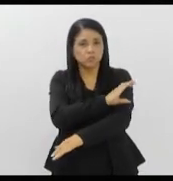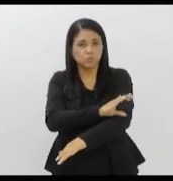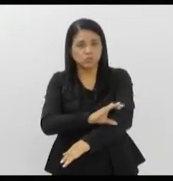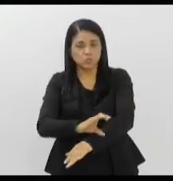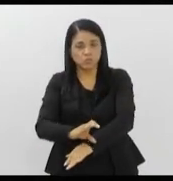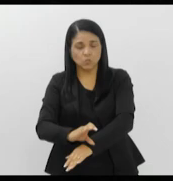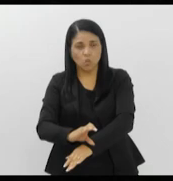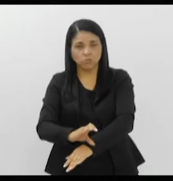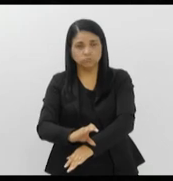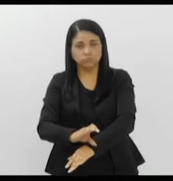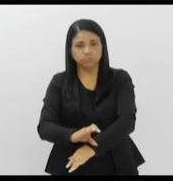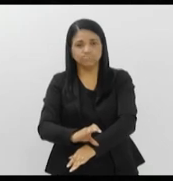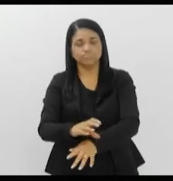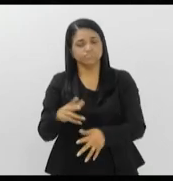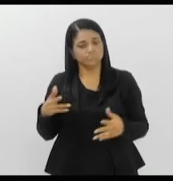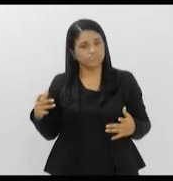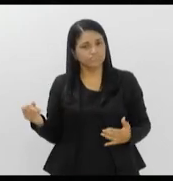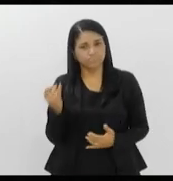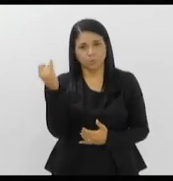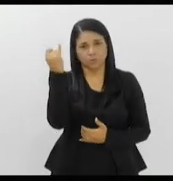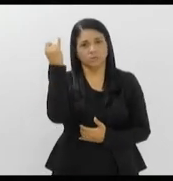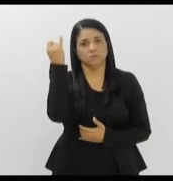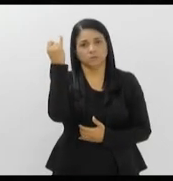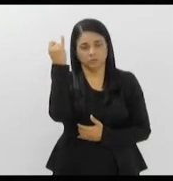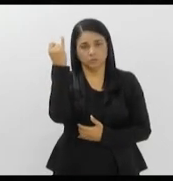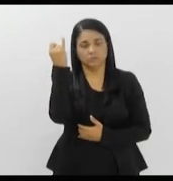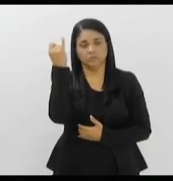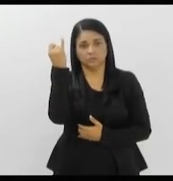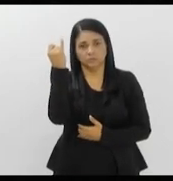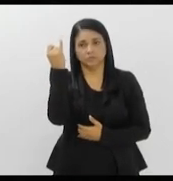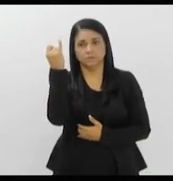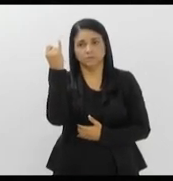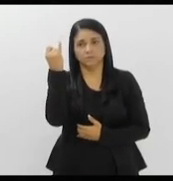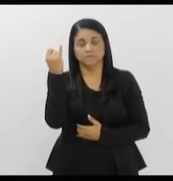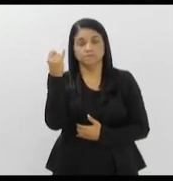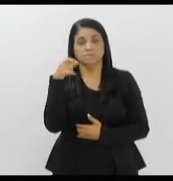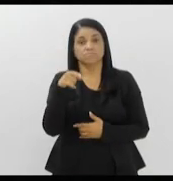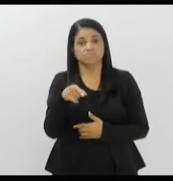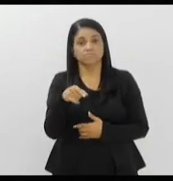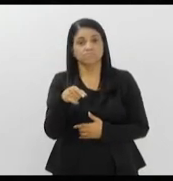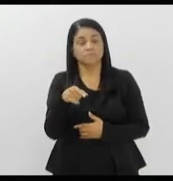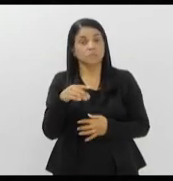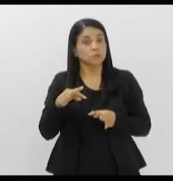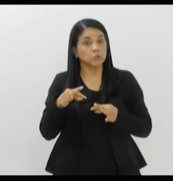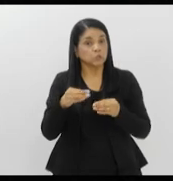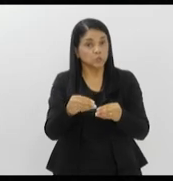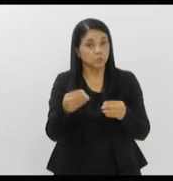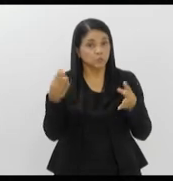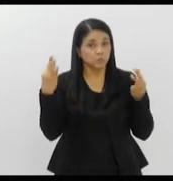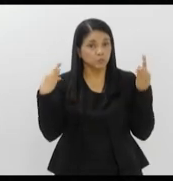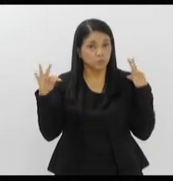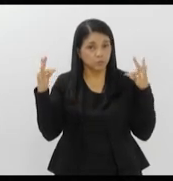absolutamente relevante, né? Então, todo esse potencial turístico